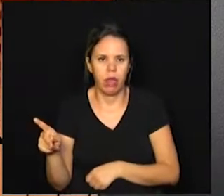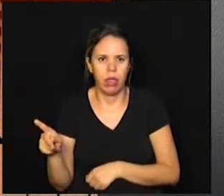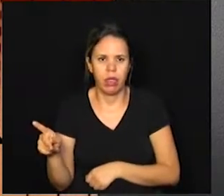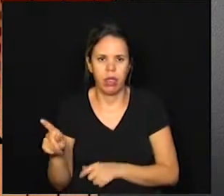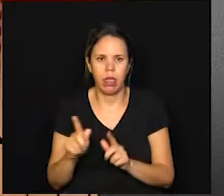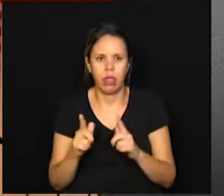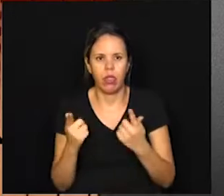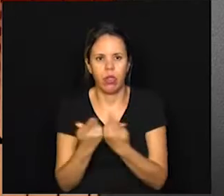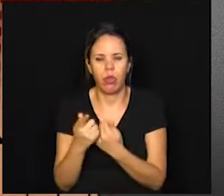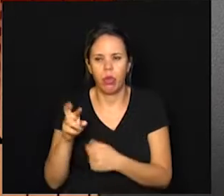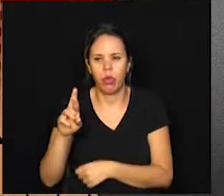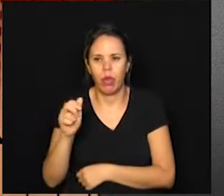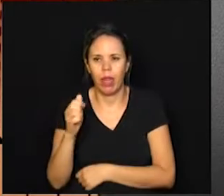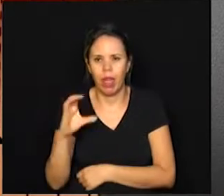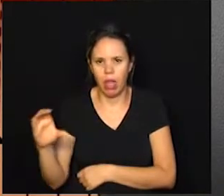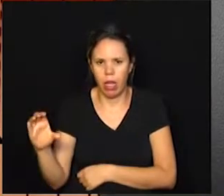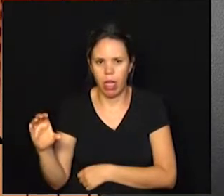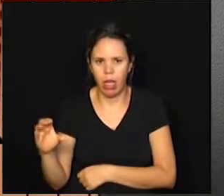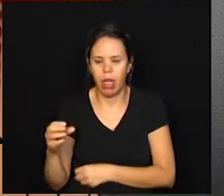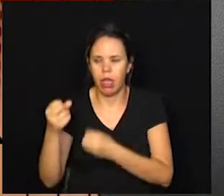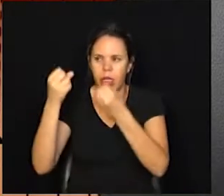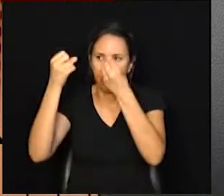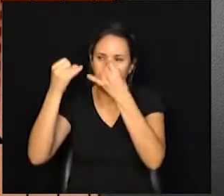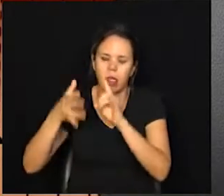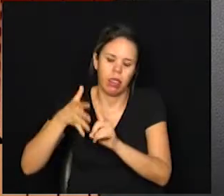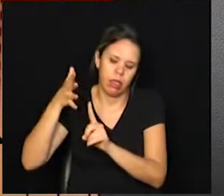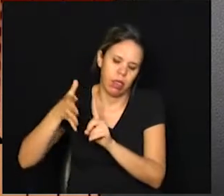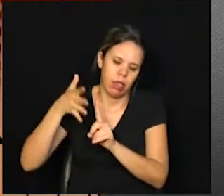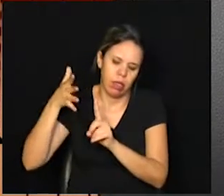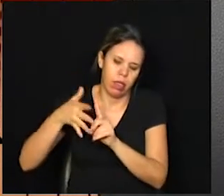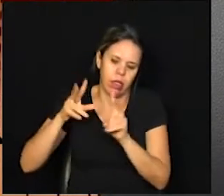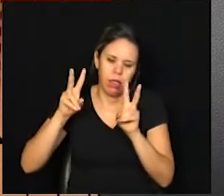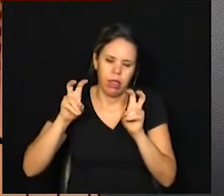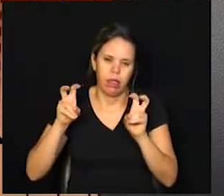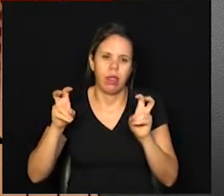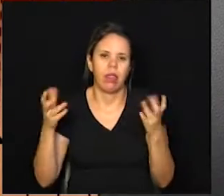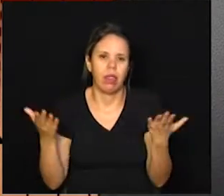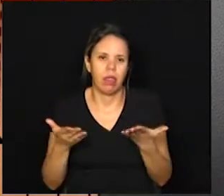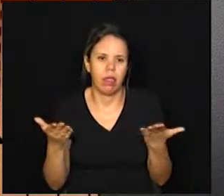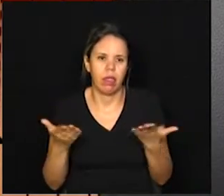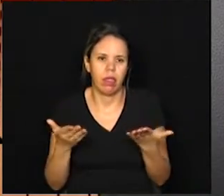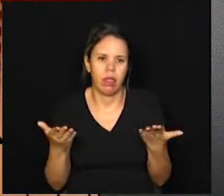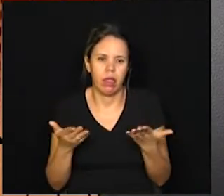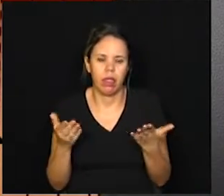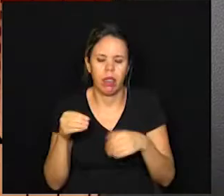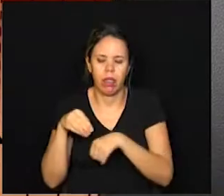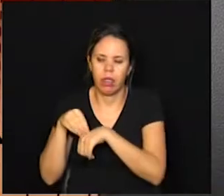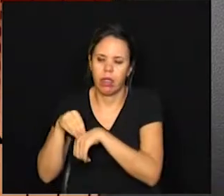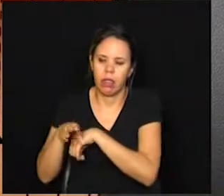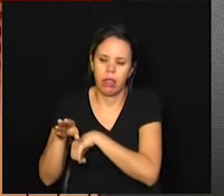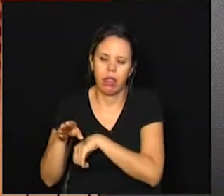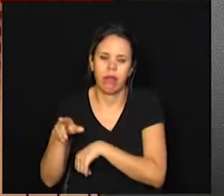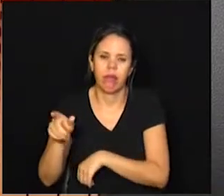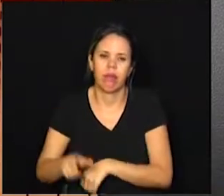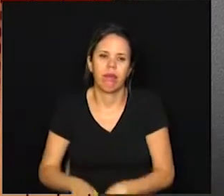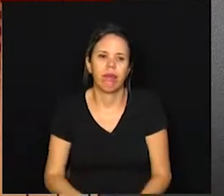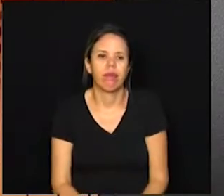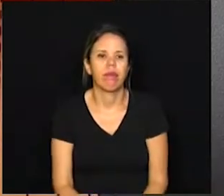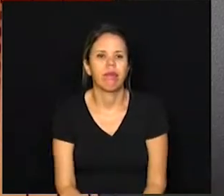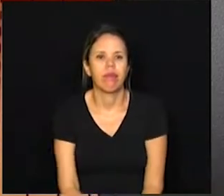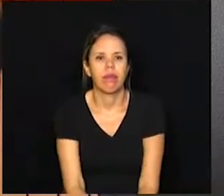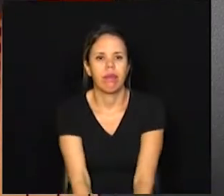Grupo RAC, estar falando sobre essa temática. Então, eu já passo para o senhor